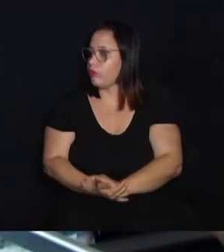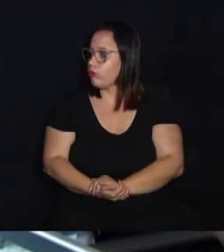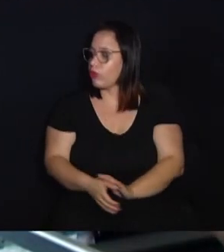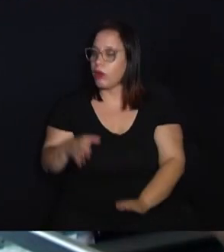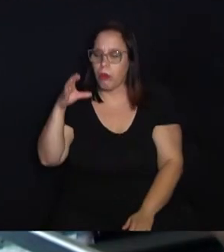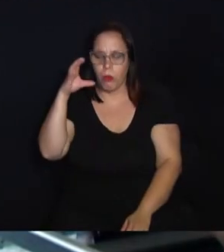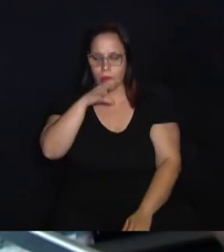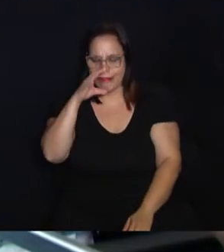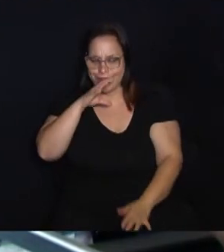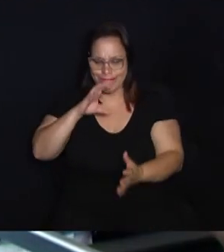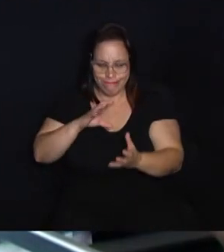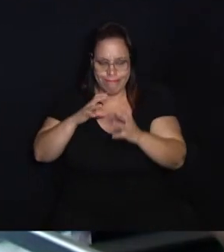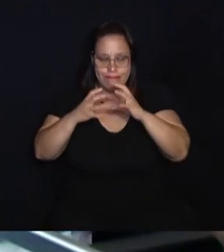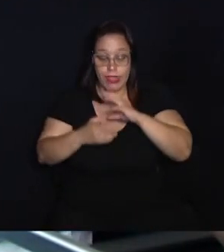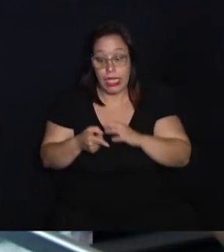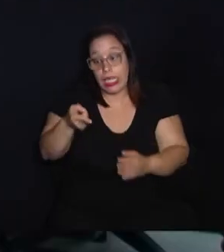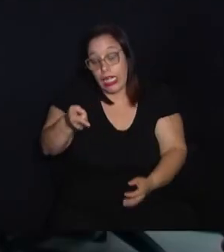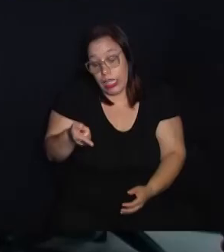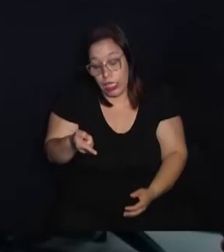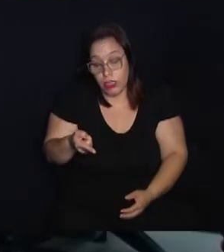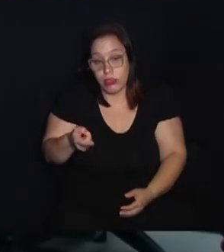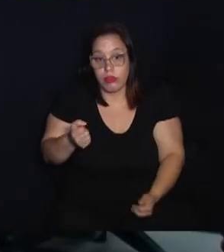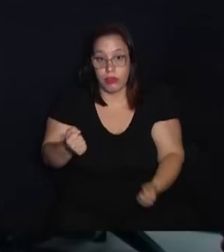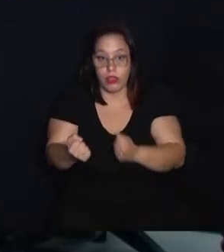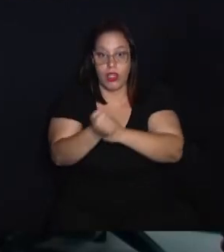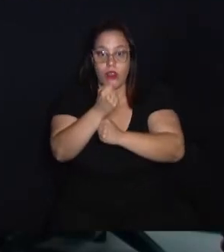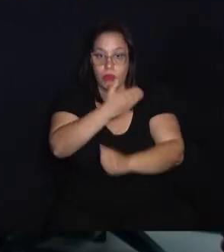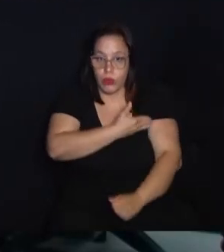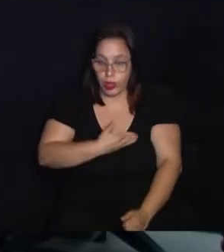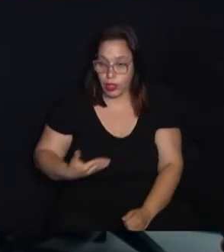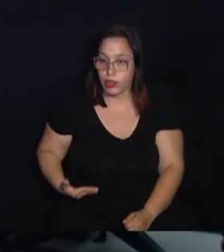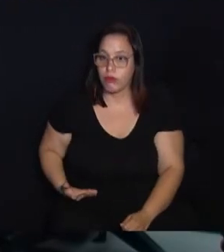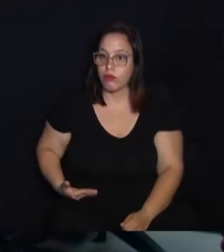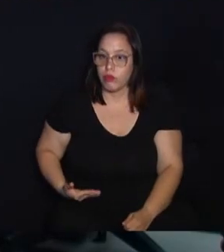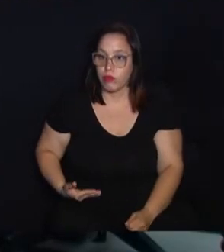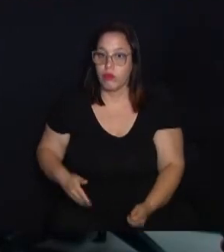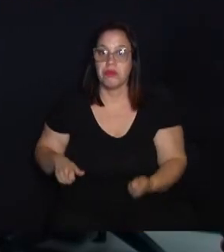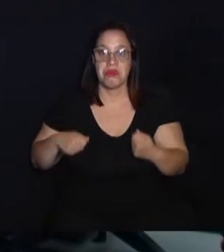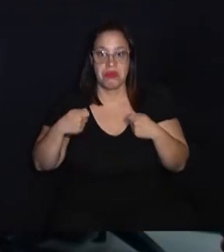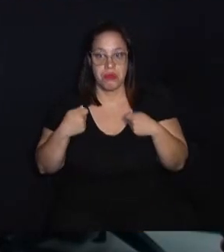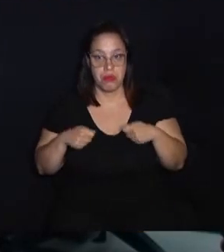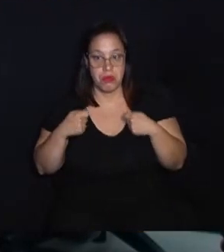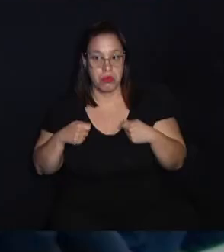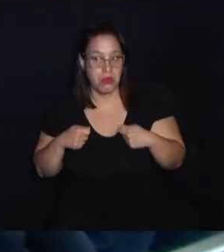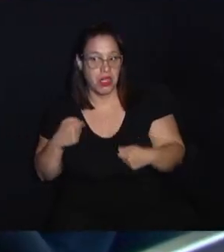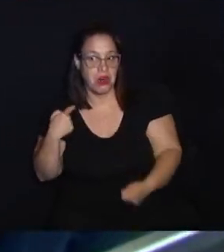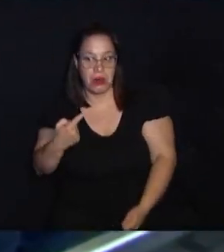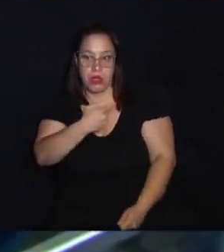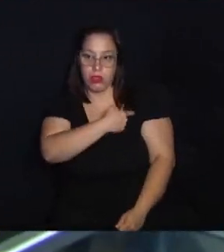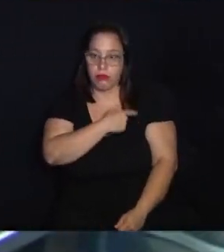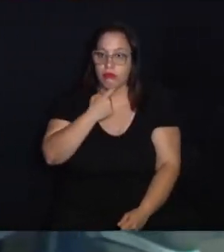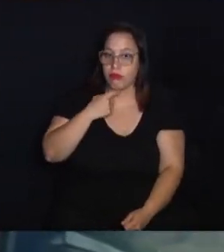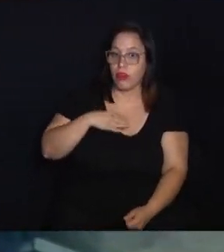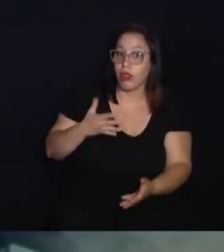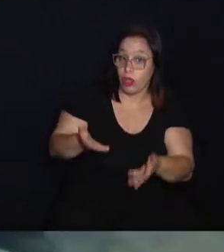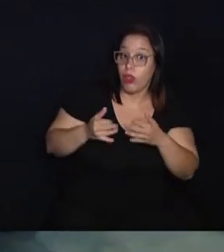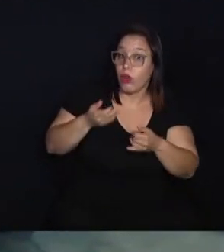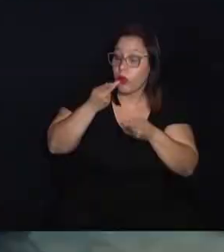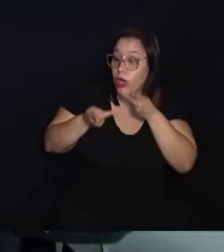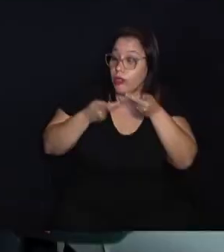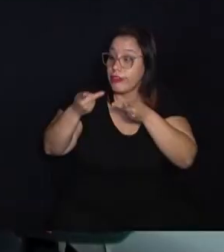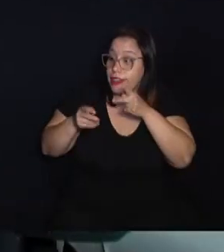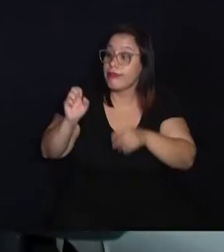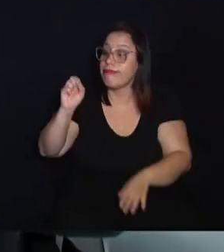emergência climática está aí, a defesa dos serviços públicos também é uma necessidade para a nossa cidade, então eu quero assim dizer que é